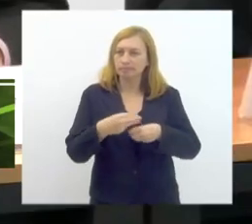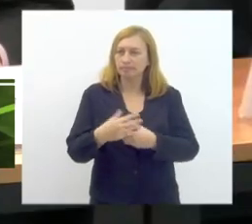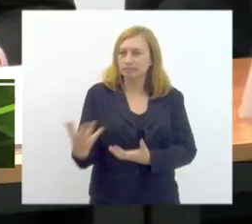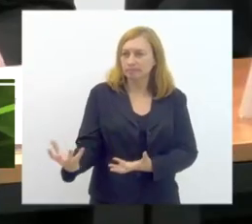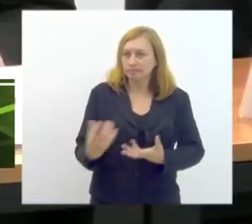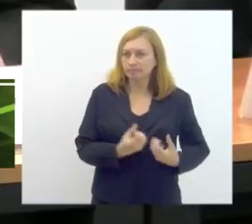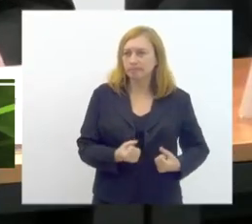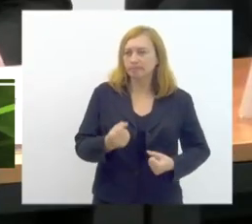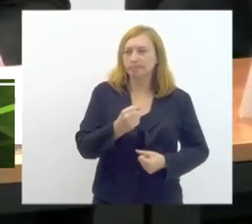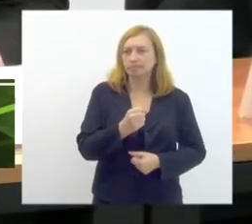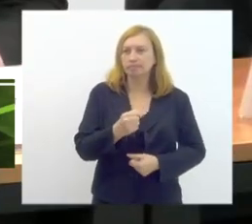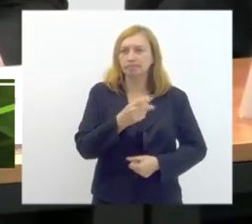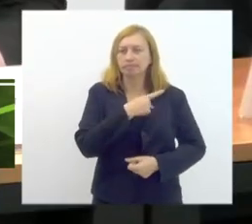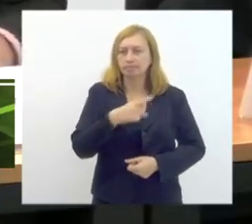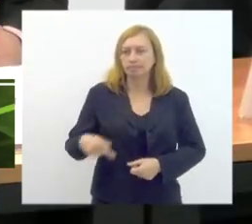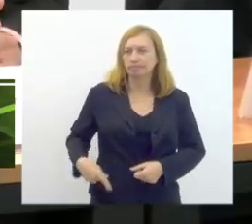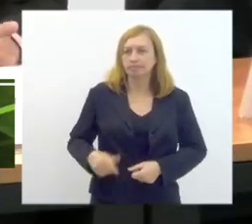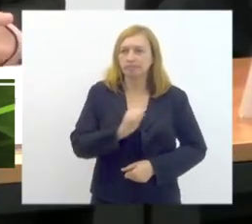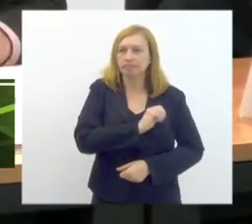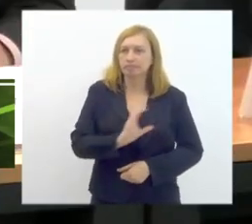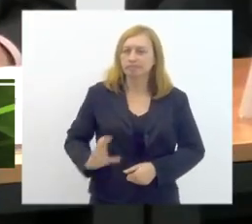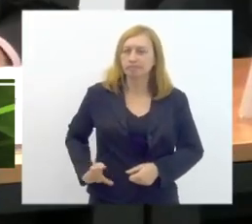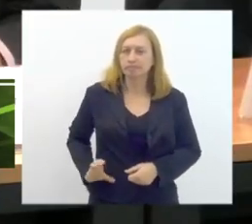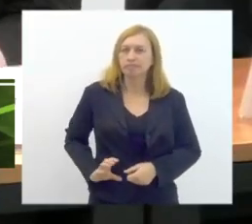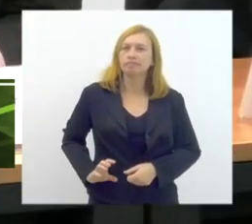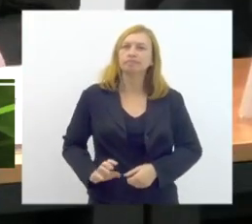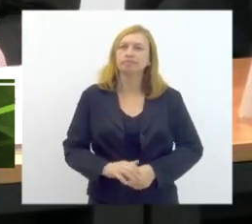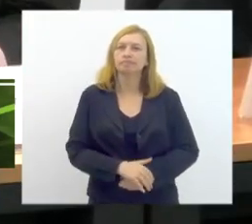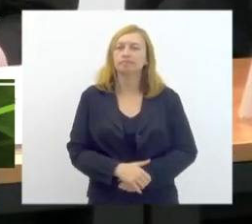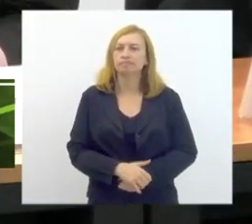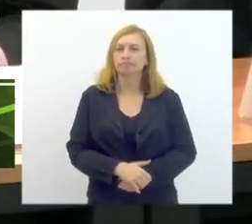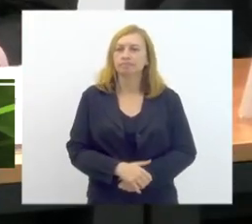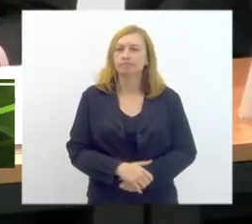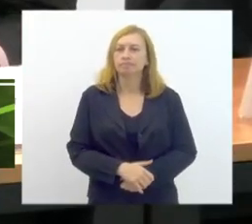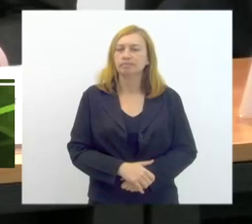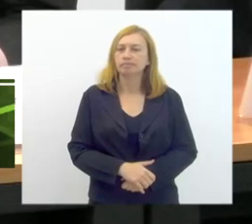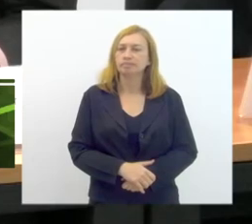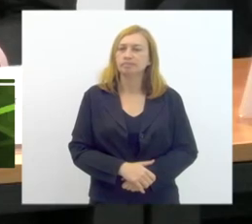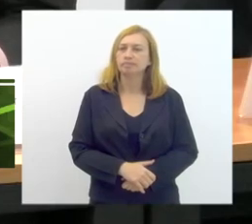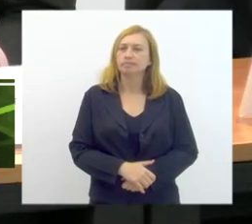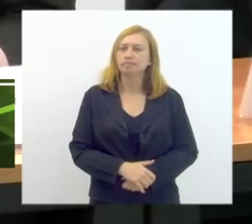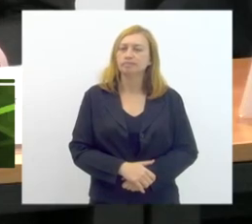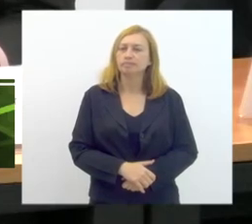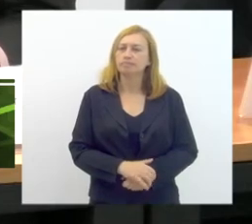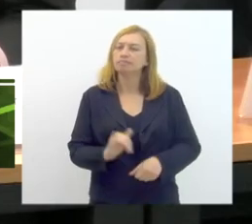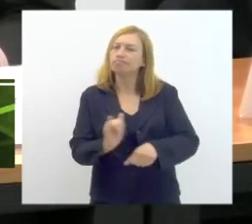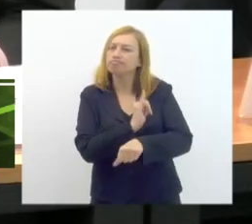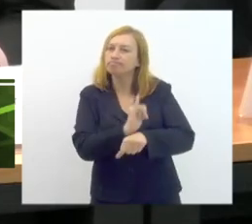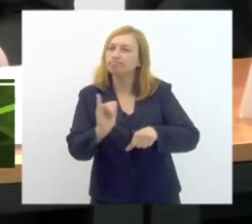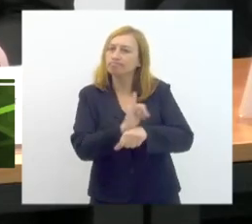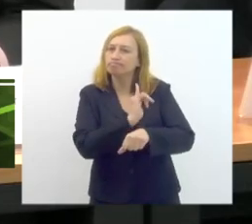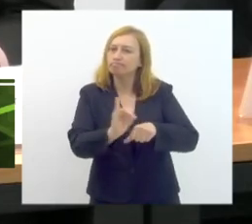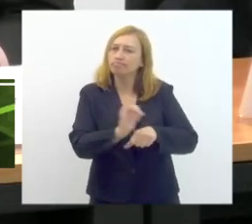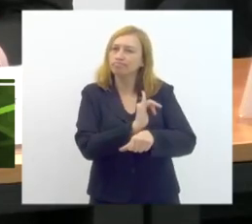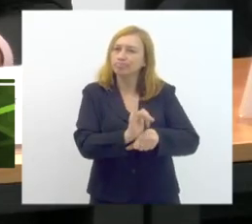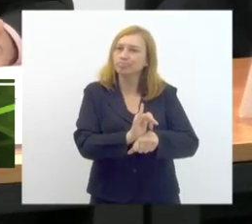André Siciliano, mas que tem na figura do Jair Bittencourt um grande articulador, e a